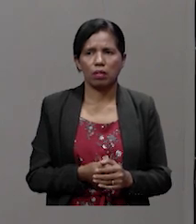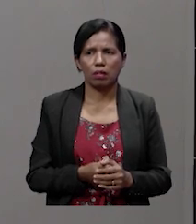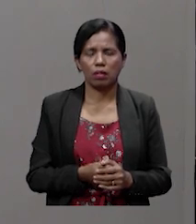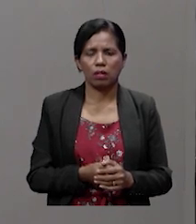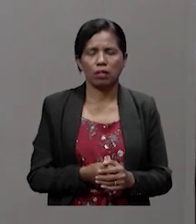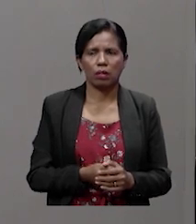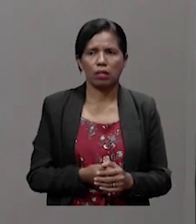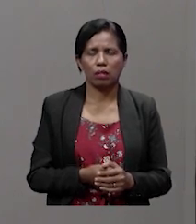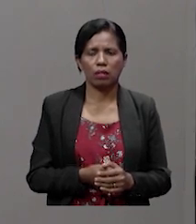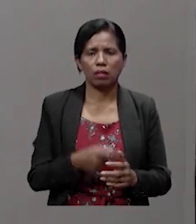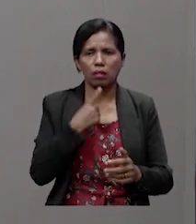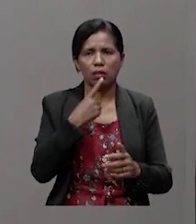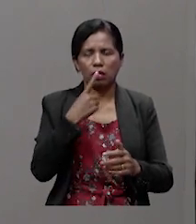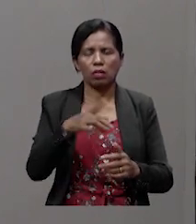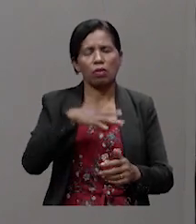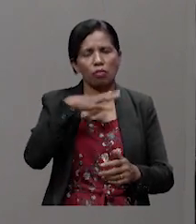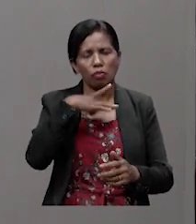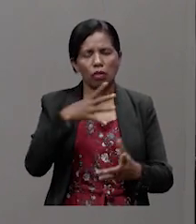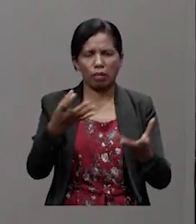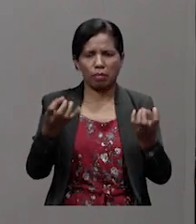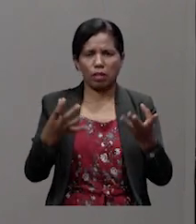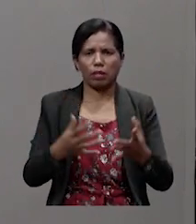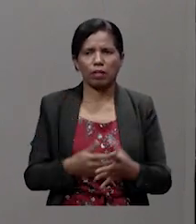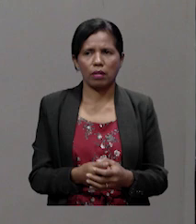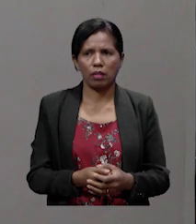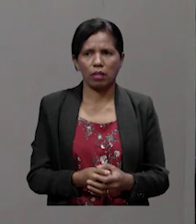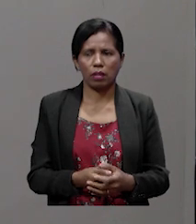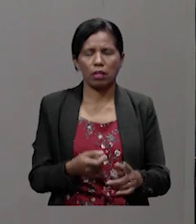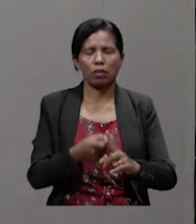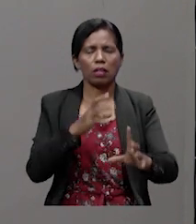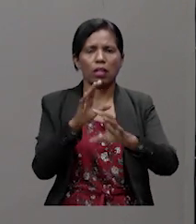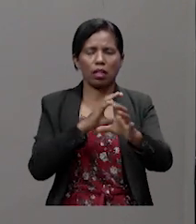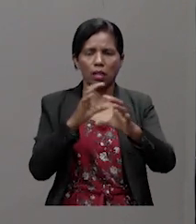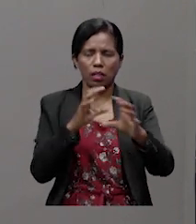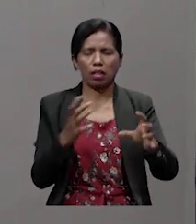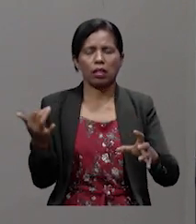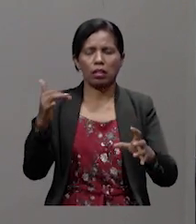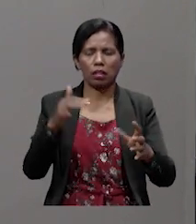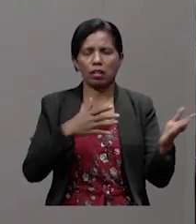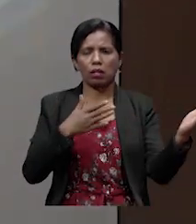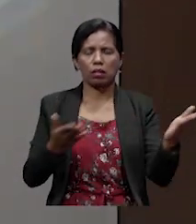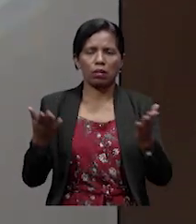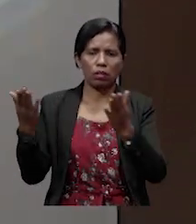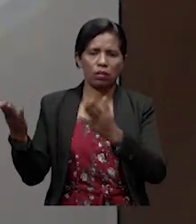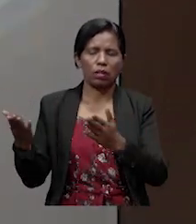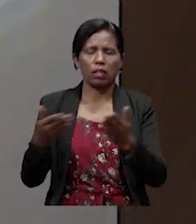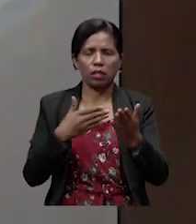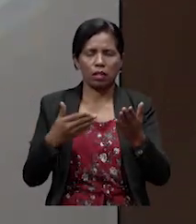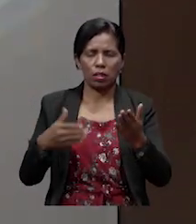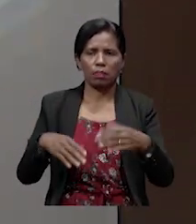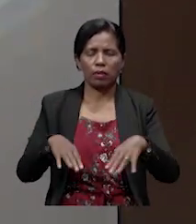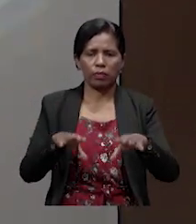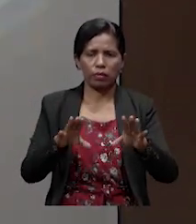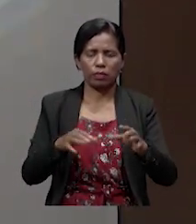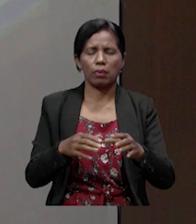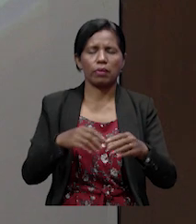ni ane mesak foer. Ne impact usi karet sir ni be makatula sampa sir ni ba. Resiklasi ni lisu